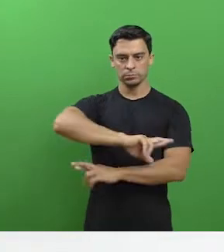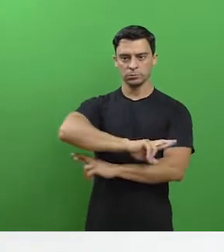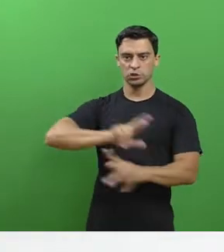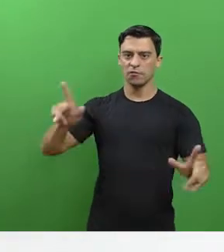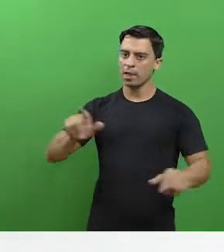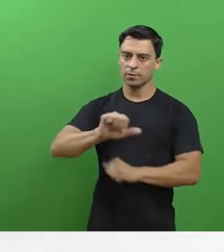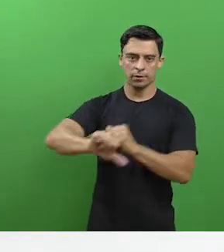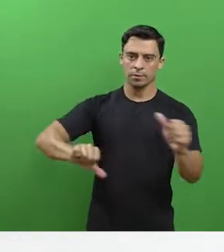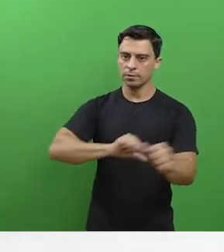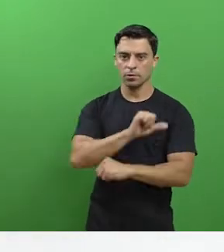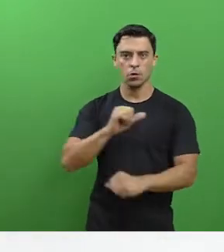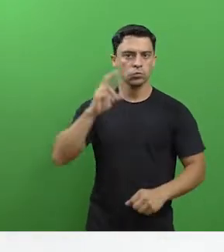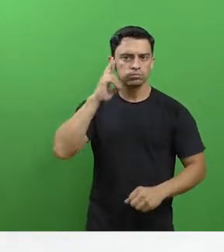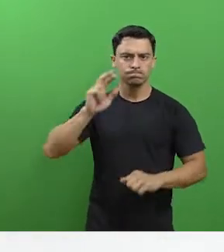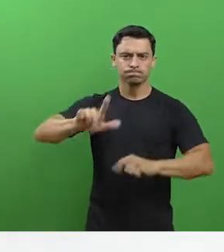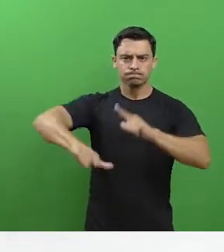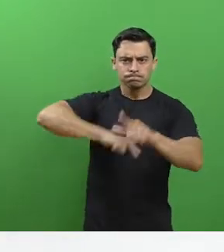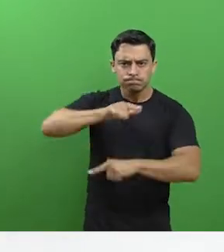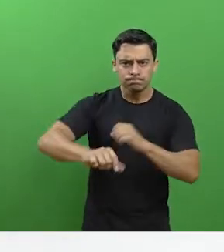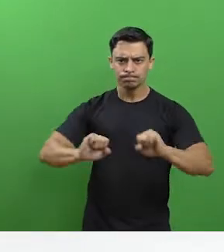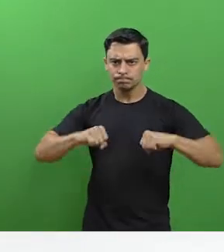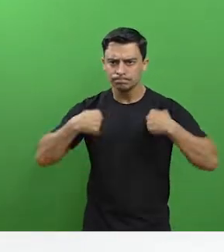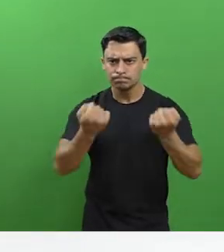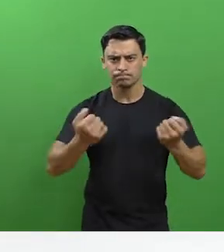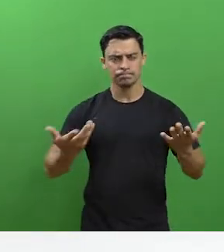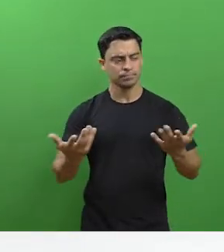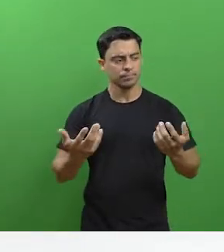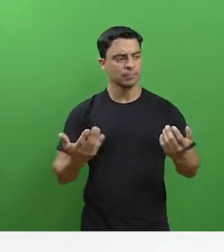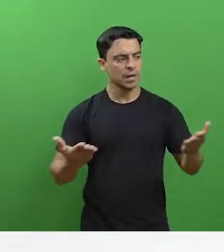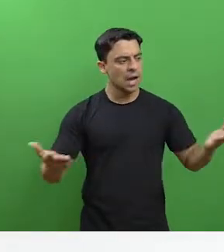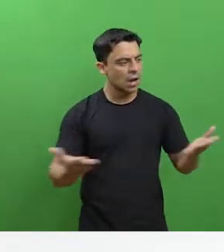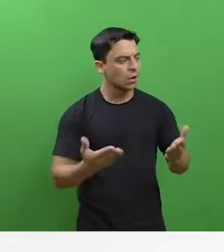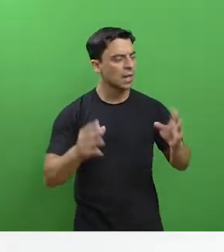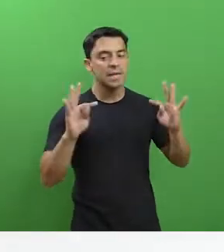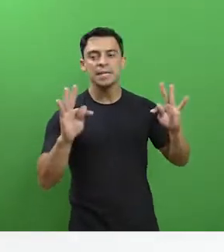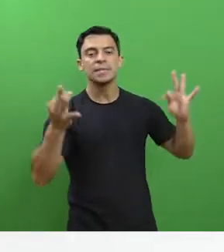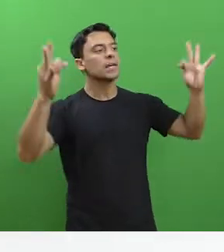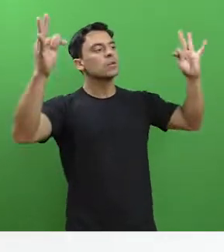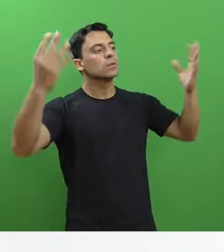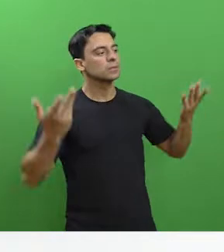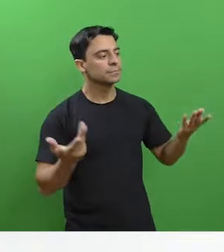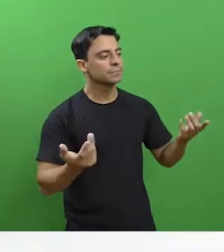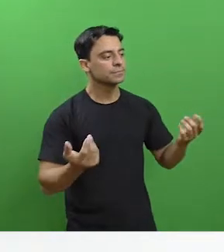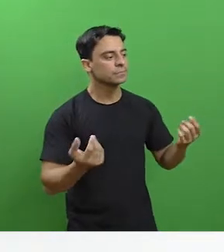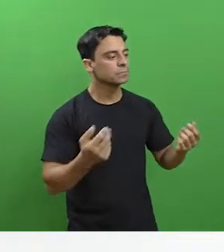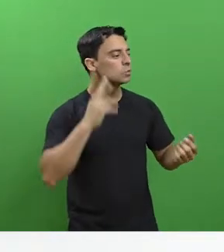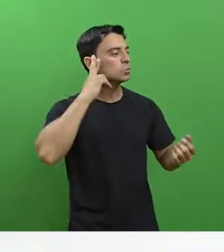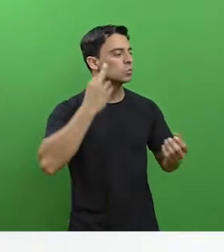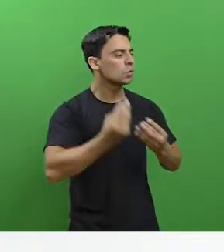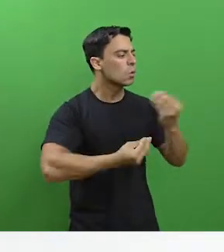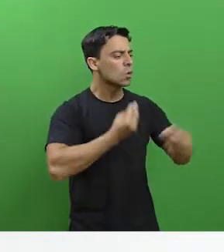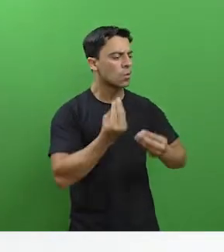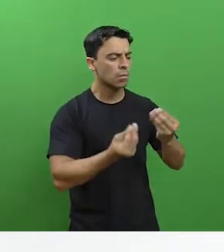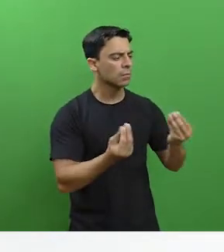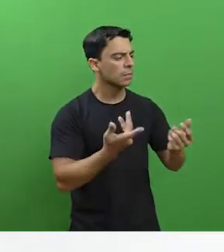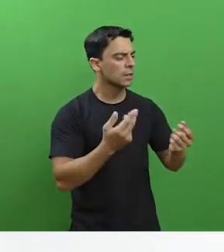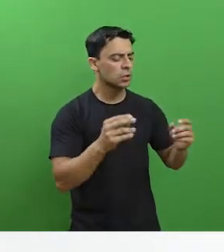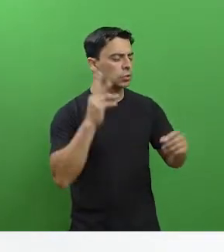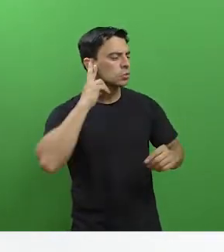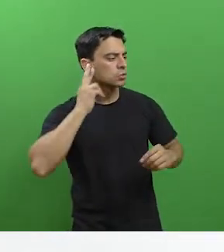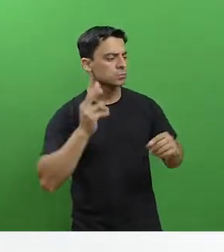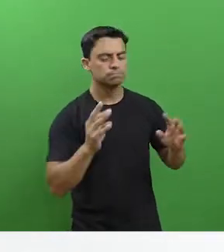né? Quando a gente fala assim em tecnologia e os surdos, como que está essa tecnologia? Como eles conseguem, não